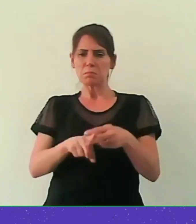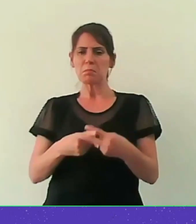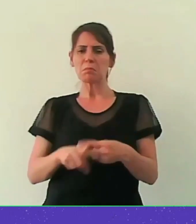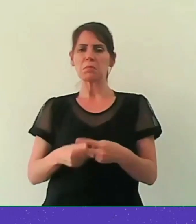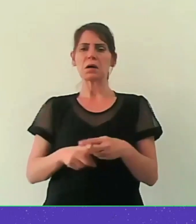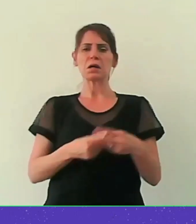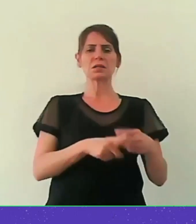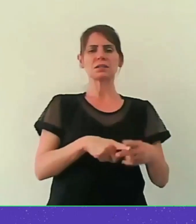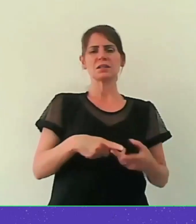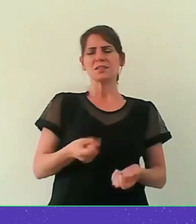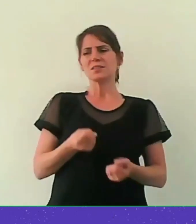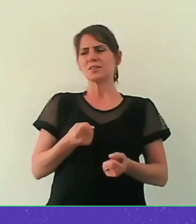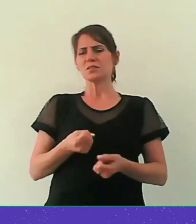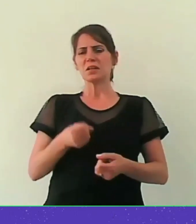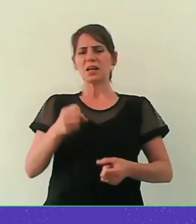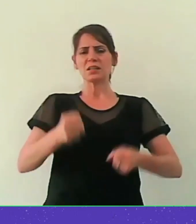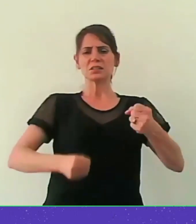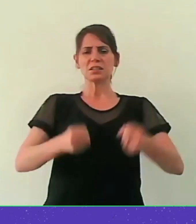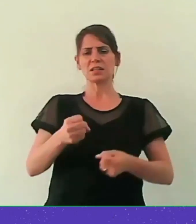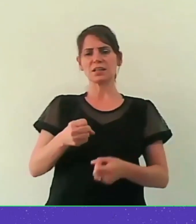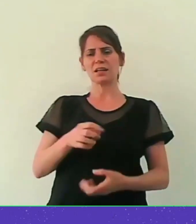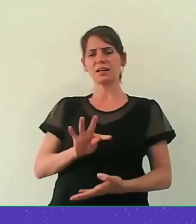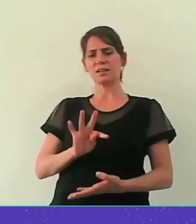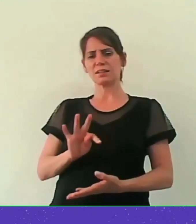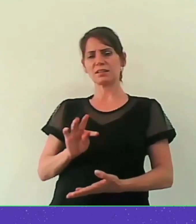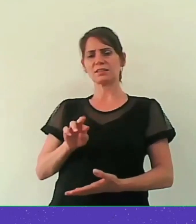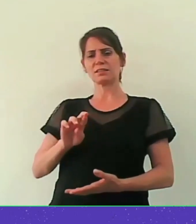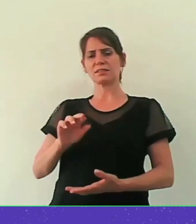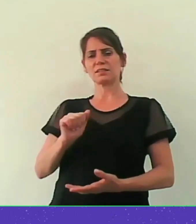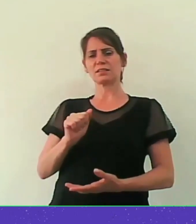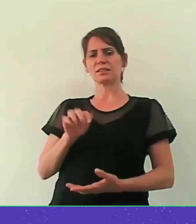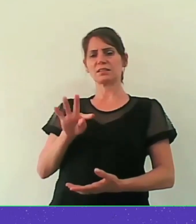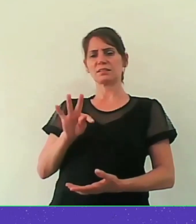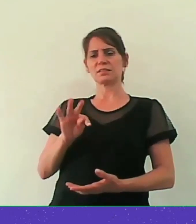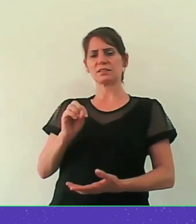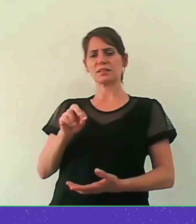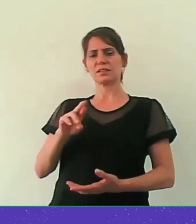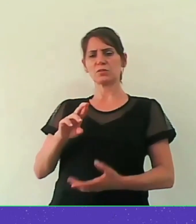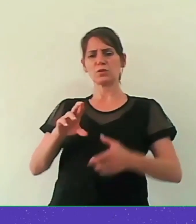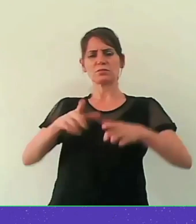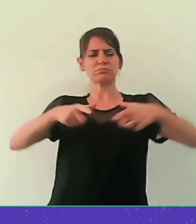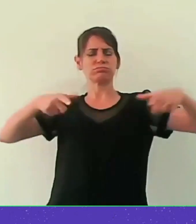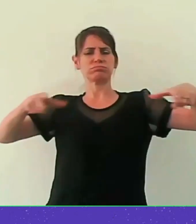irmão, um trator hoje, um trator grande, já custa R$1 milhão.